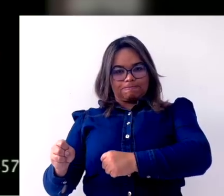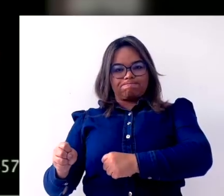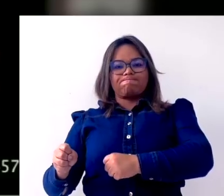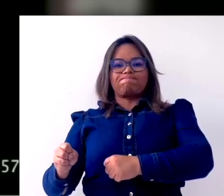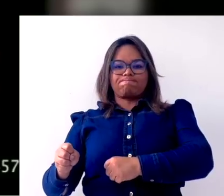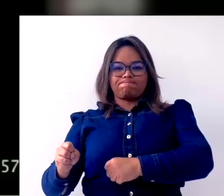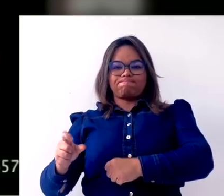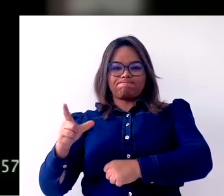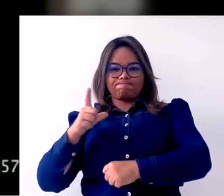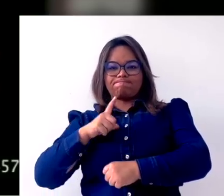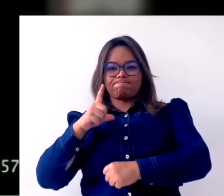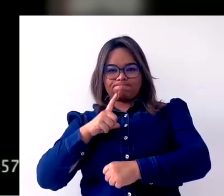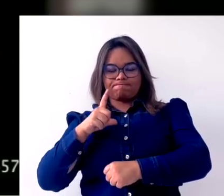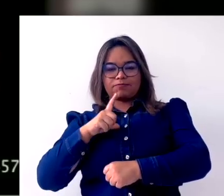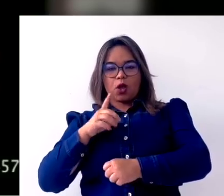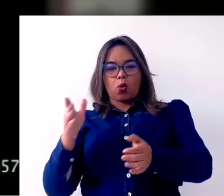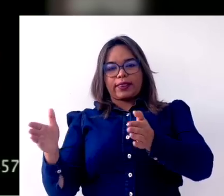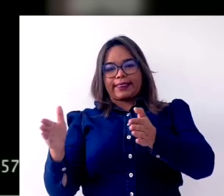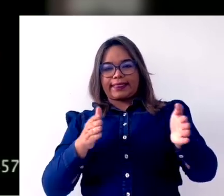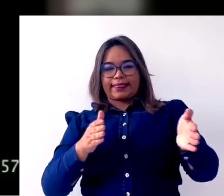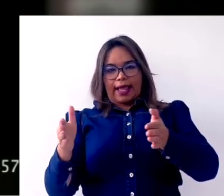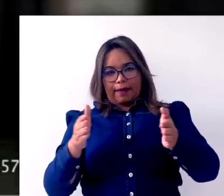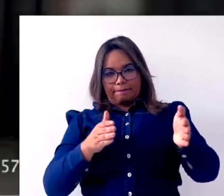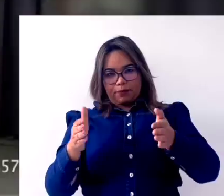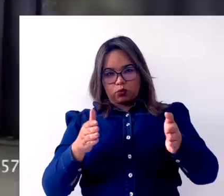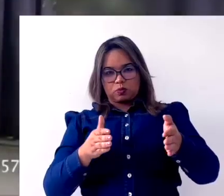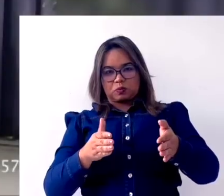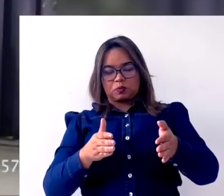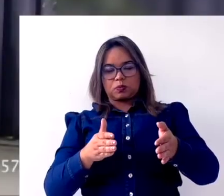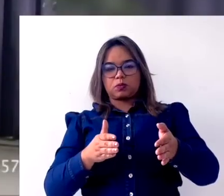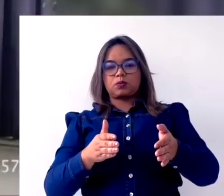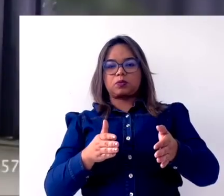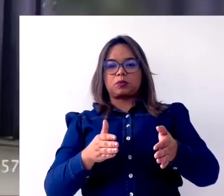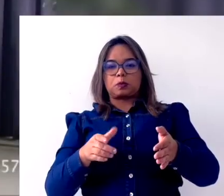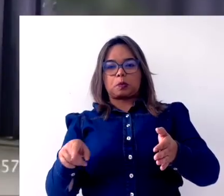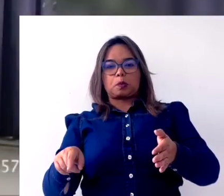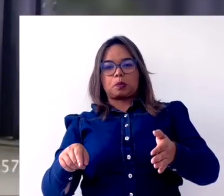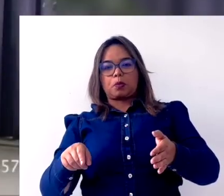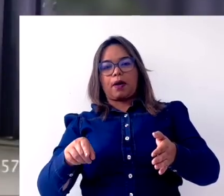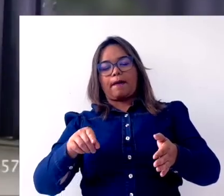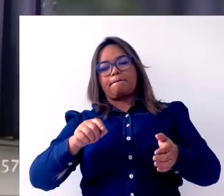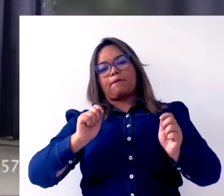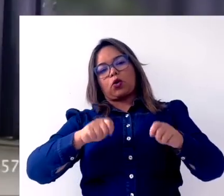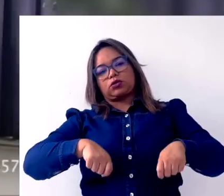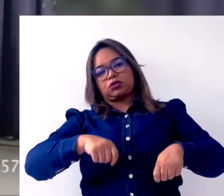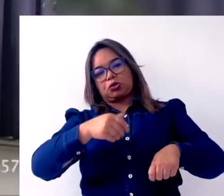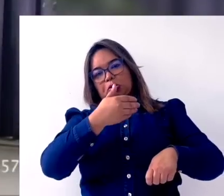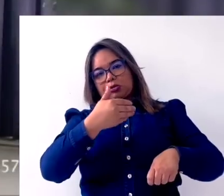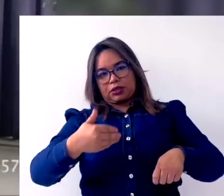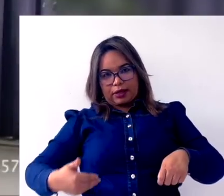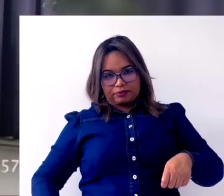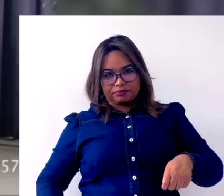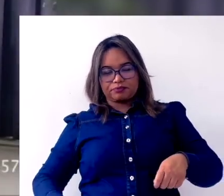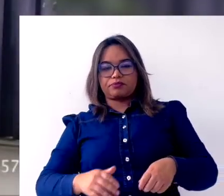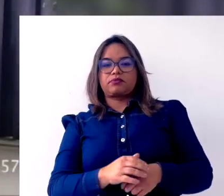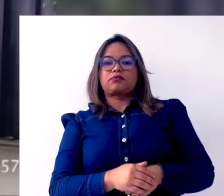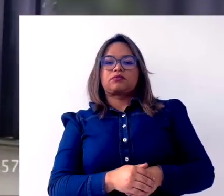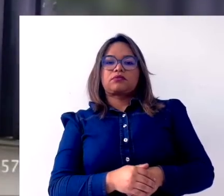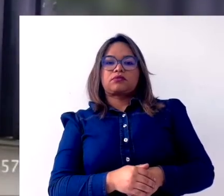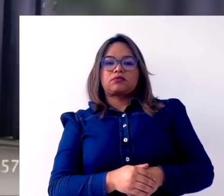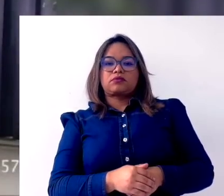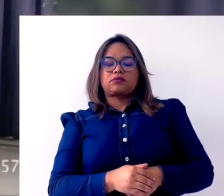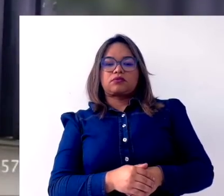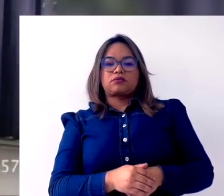tempos e metade de um tempo." E nós retomamos essa profecia em Apocalipse capítulo 11. Ali está escrito